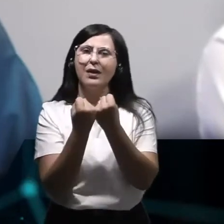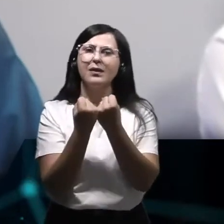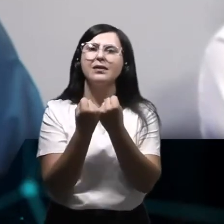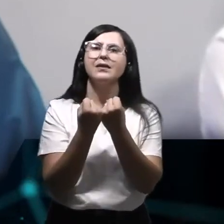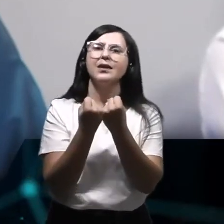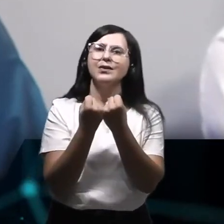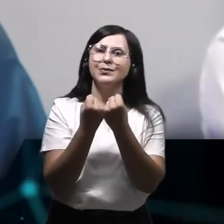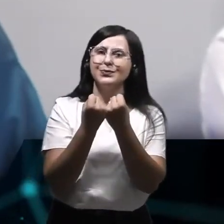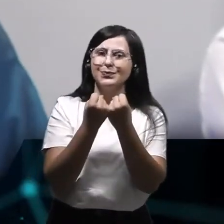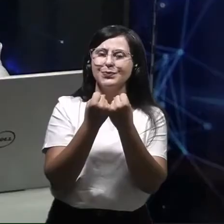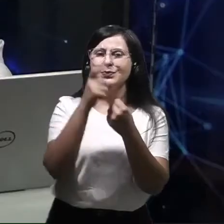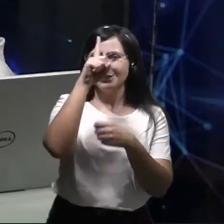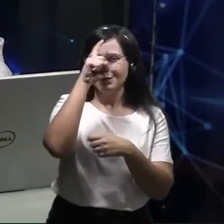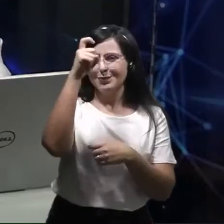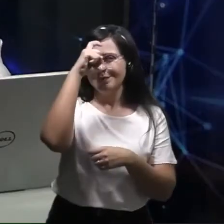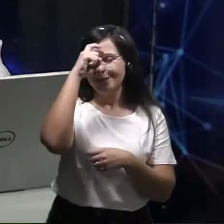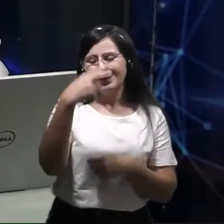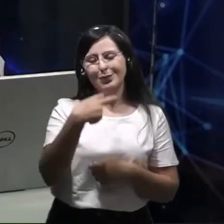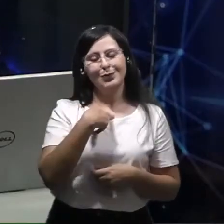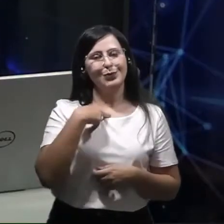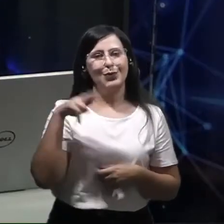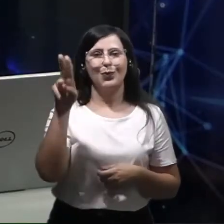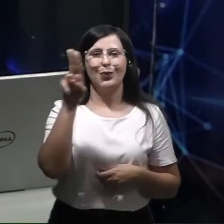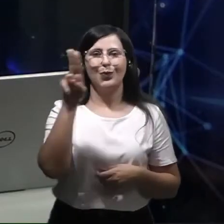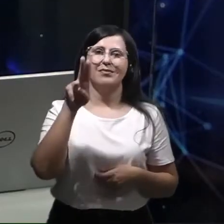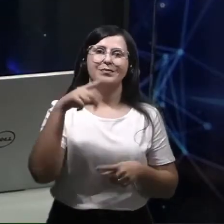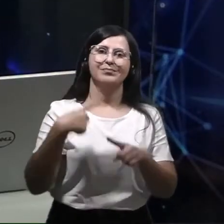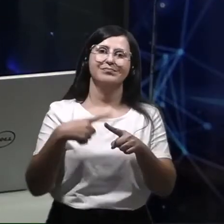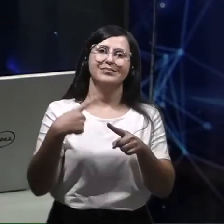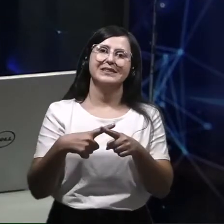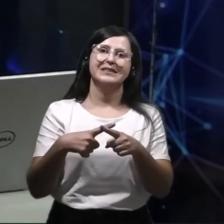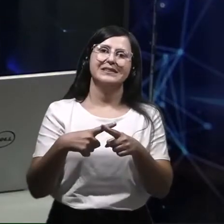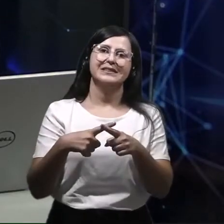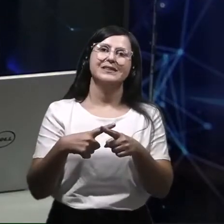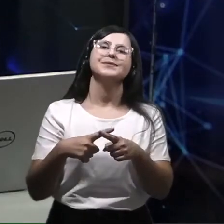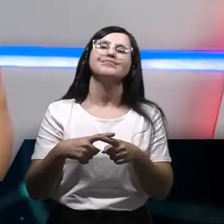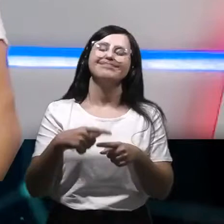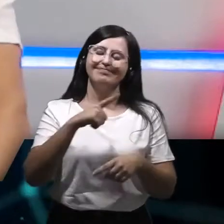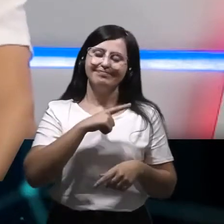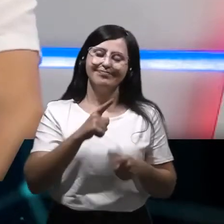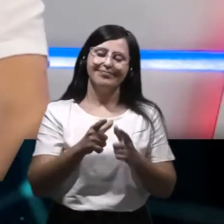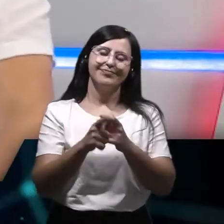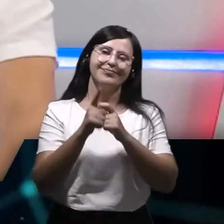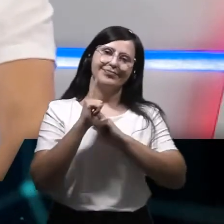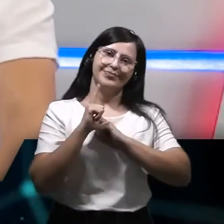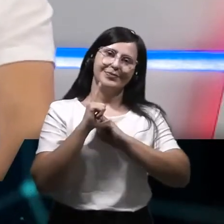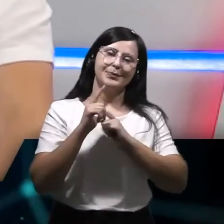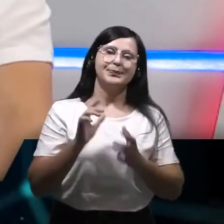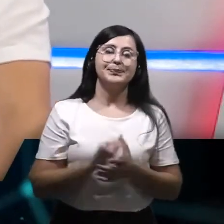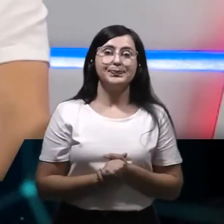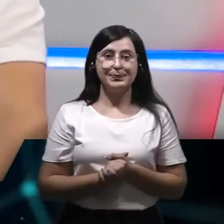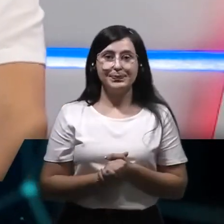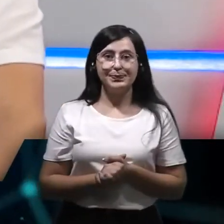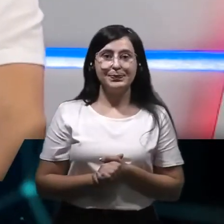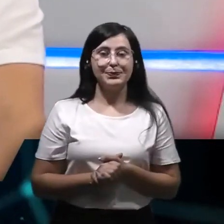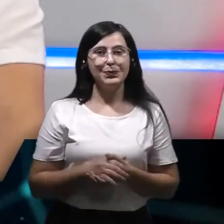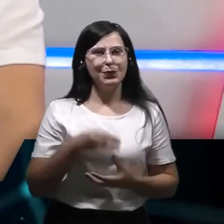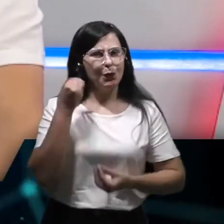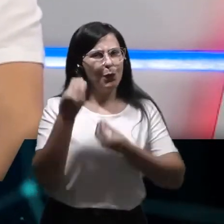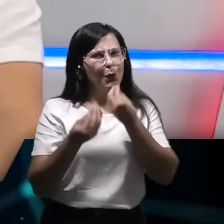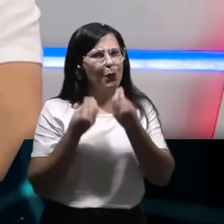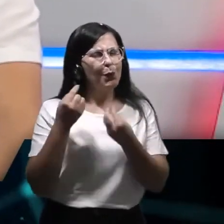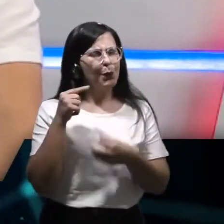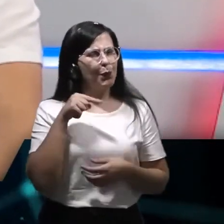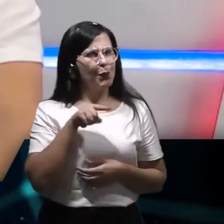para mim, isso é um desgoverno. 1 minuto para a réplica, candidato Roberto Asfora. Como o candidato se